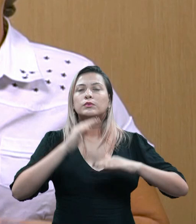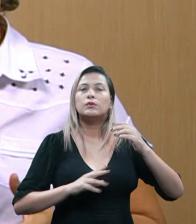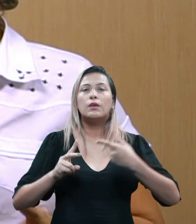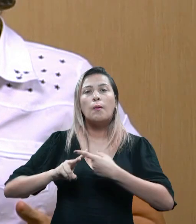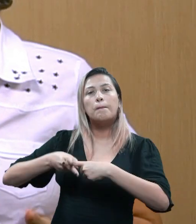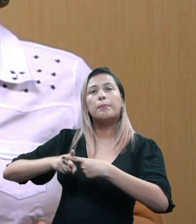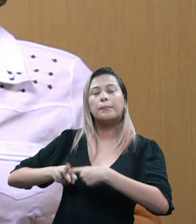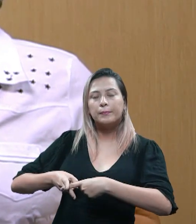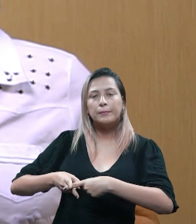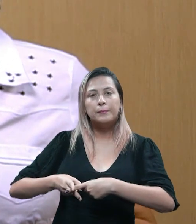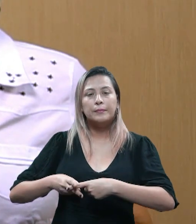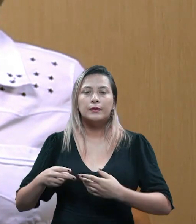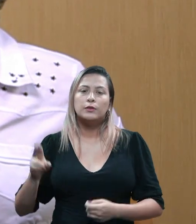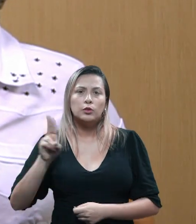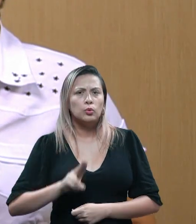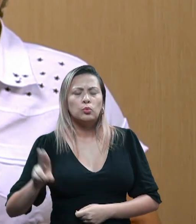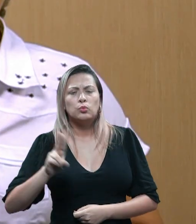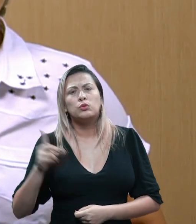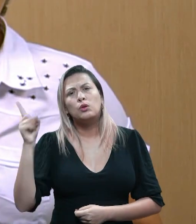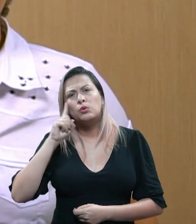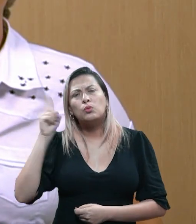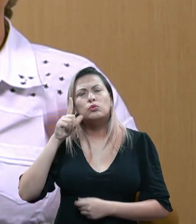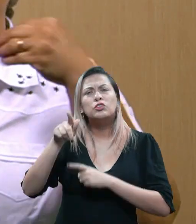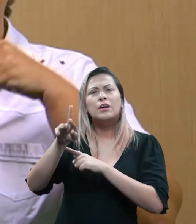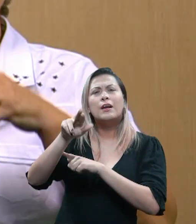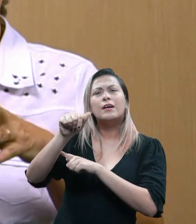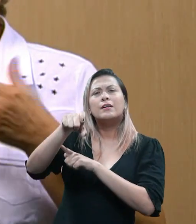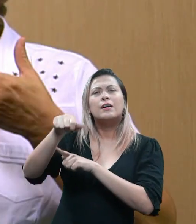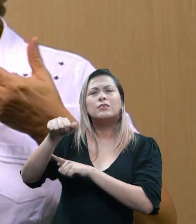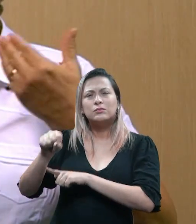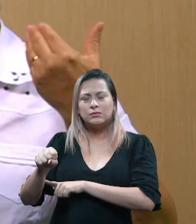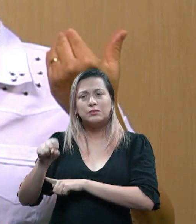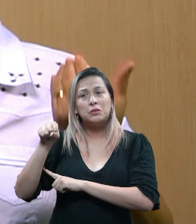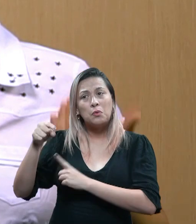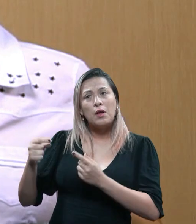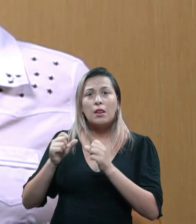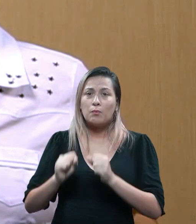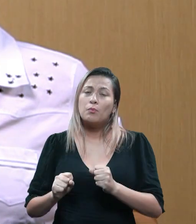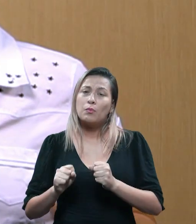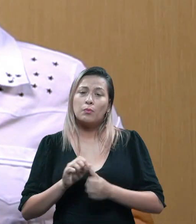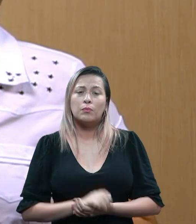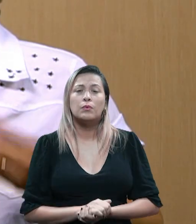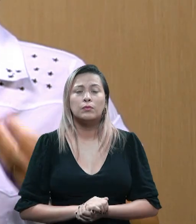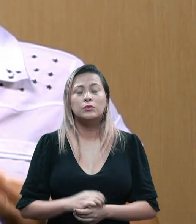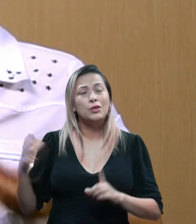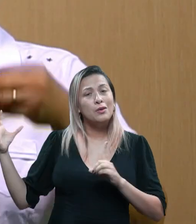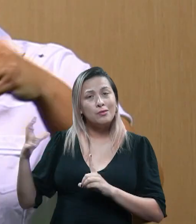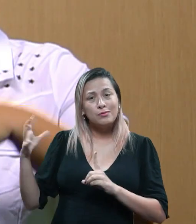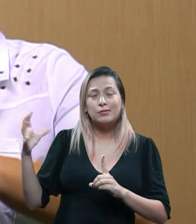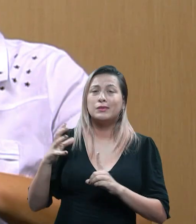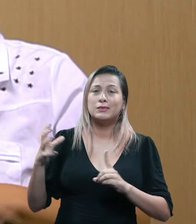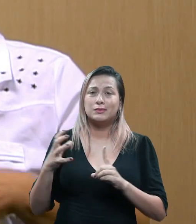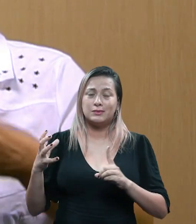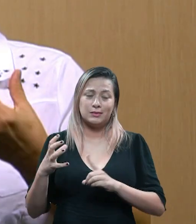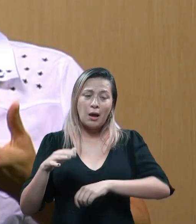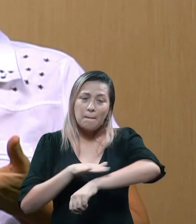uso diário de graxas. Essa graxa ela pode obstruir o folículo piloso e por